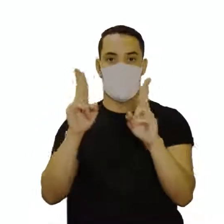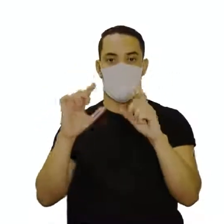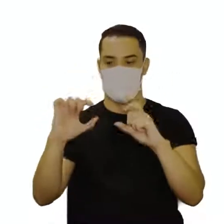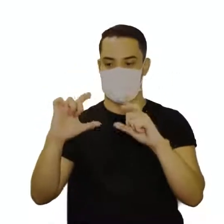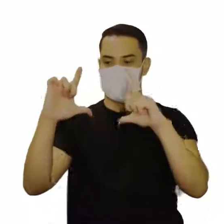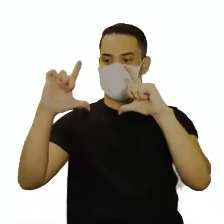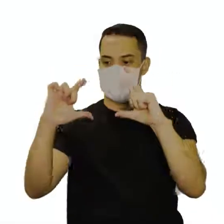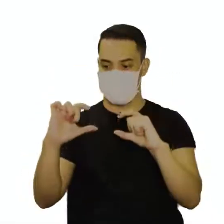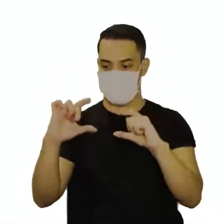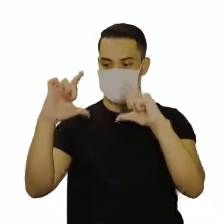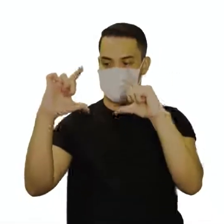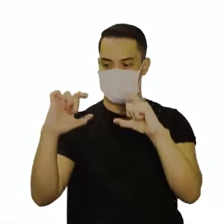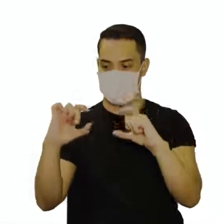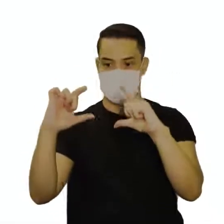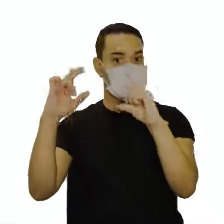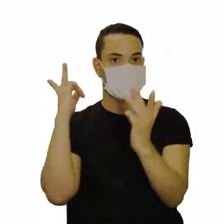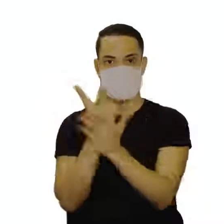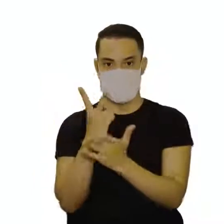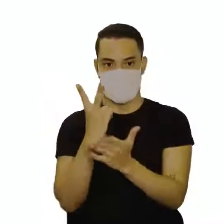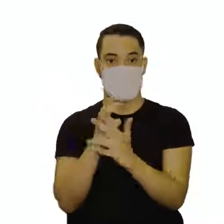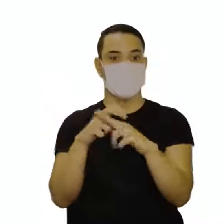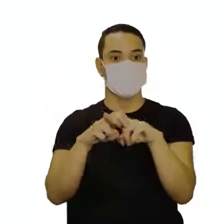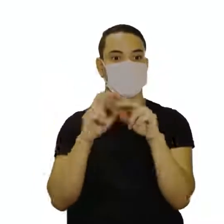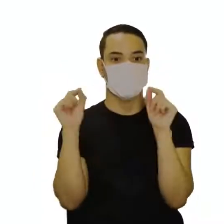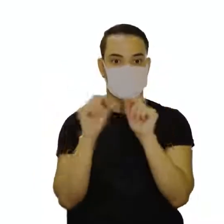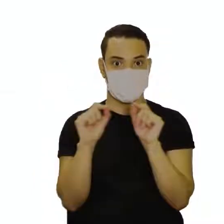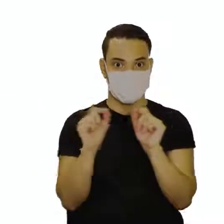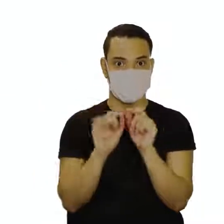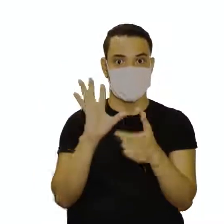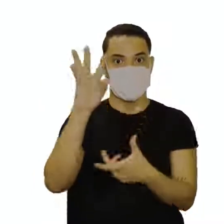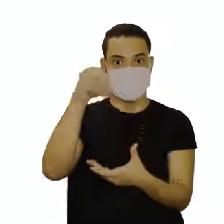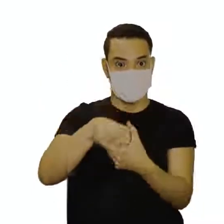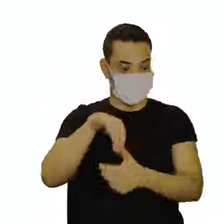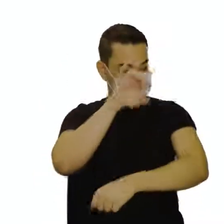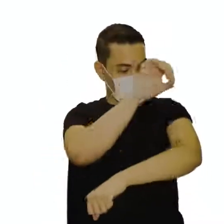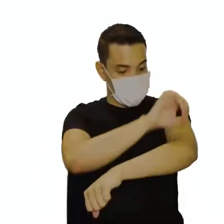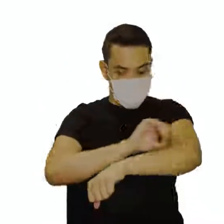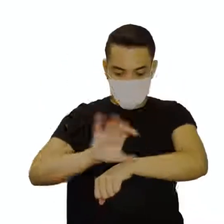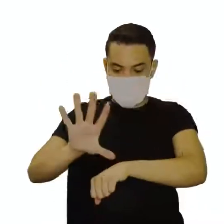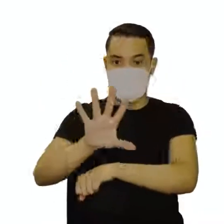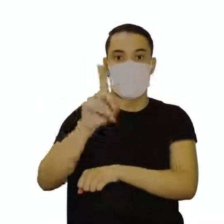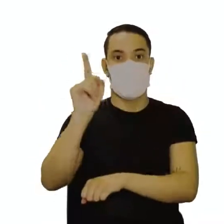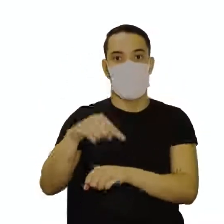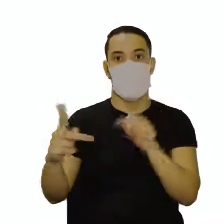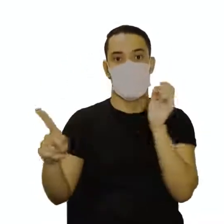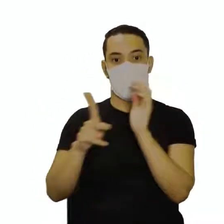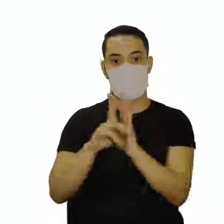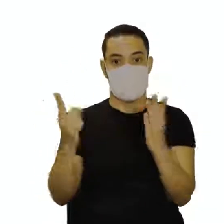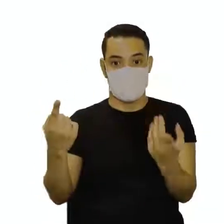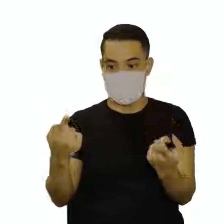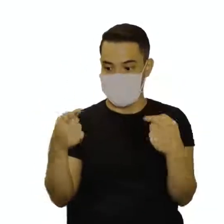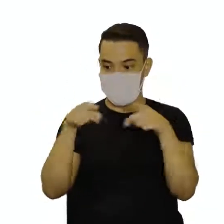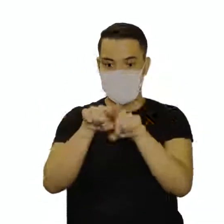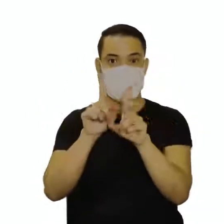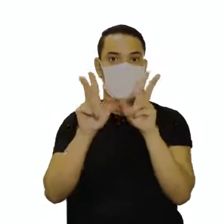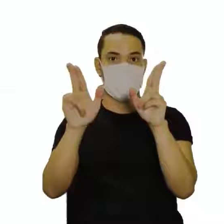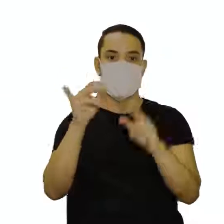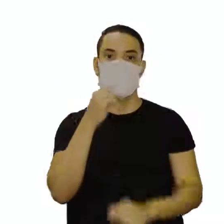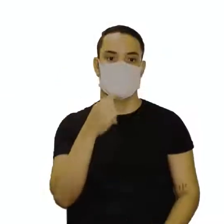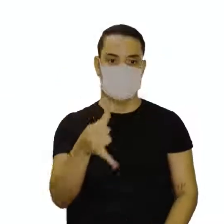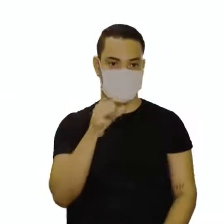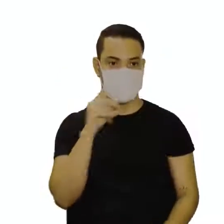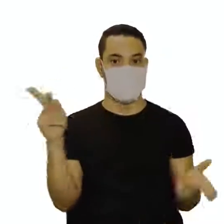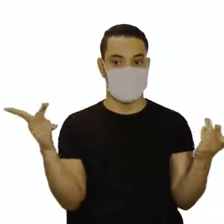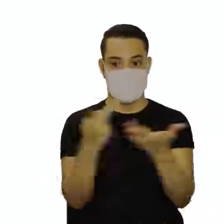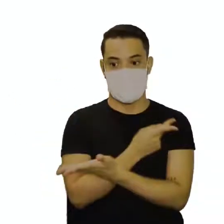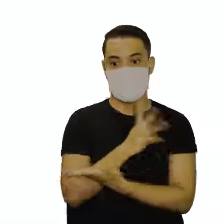ó, aplicando nos terminais de um condutor é proporcional à corrente elétrica que o